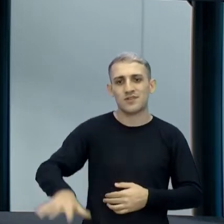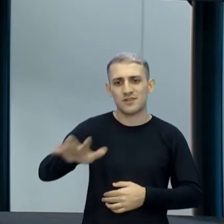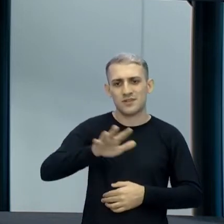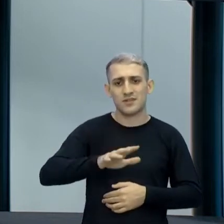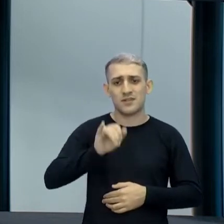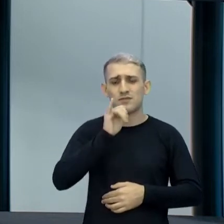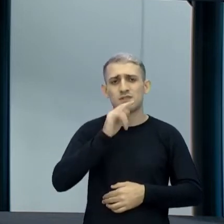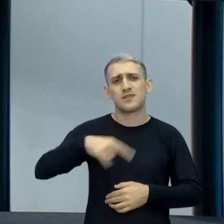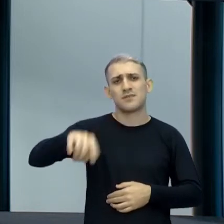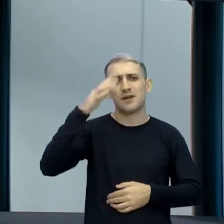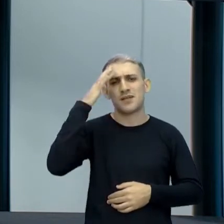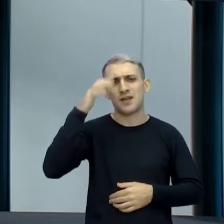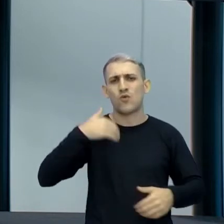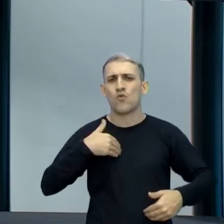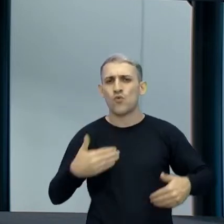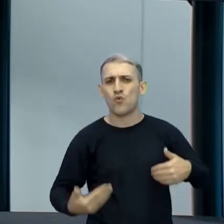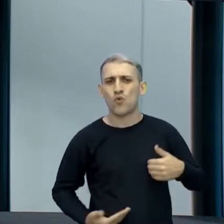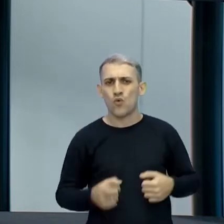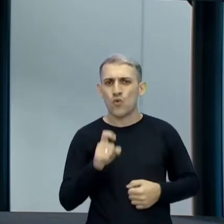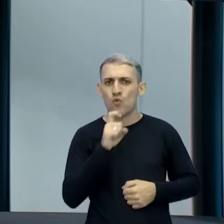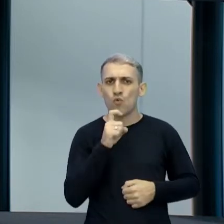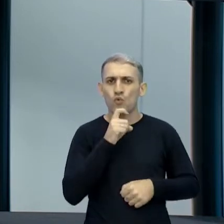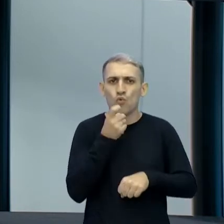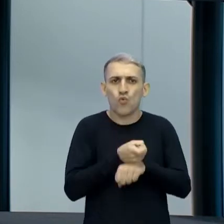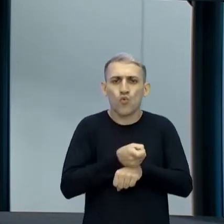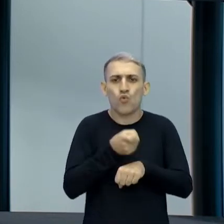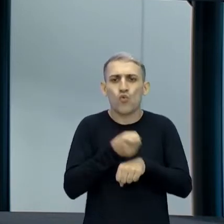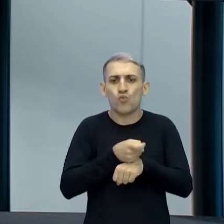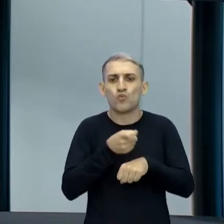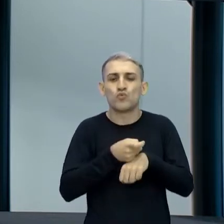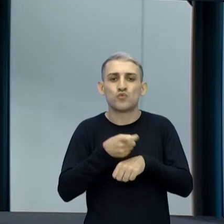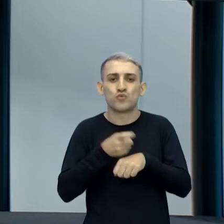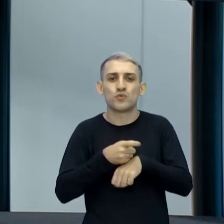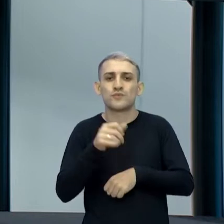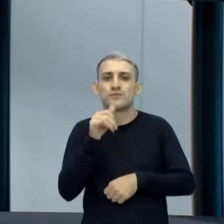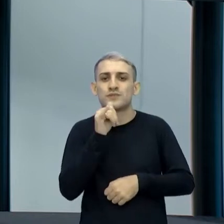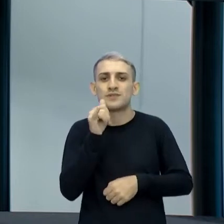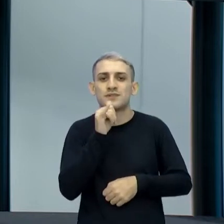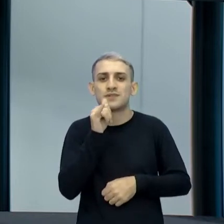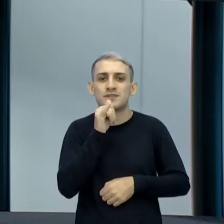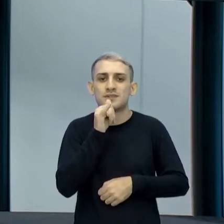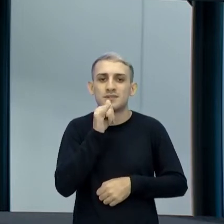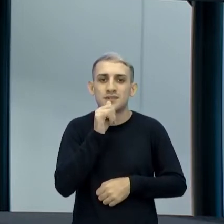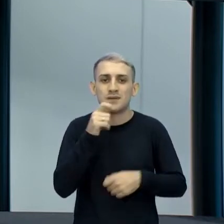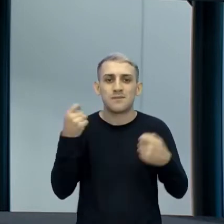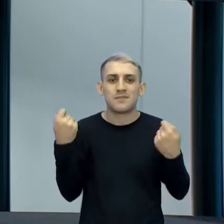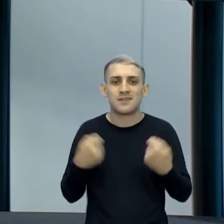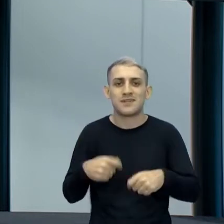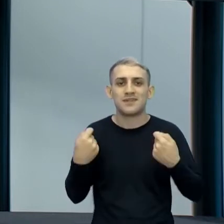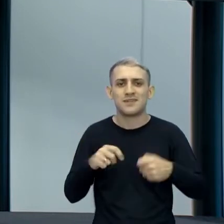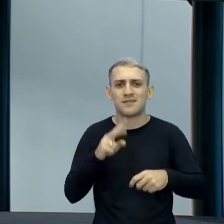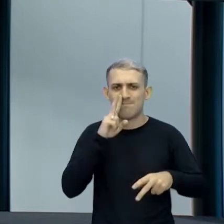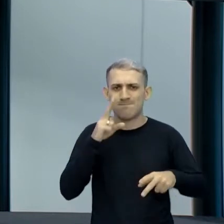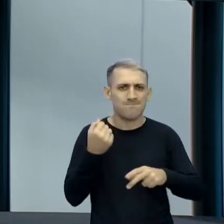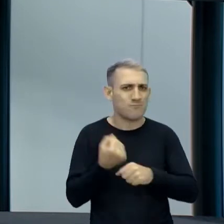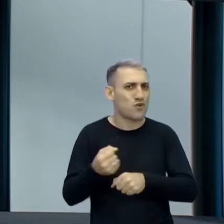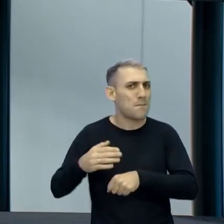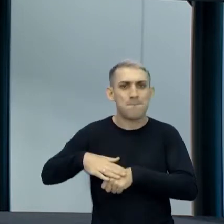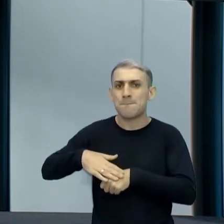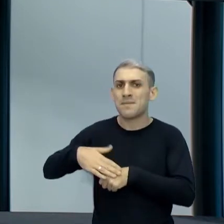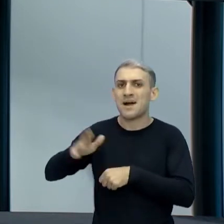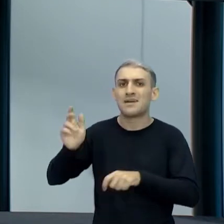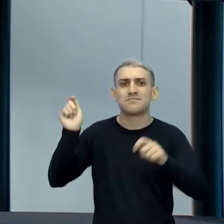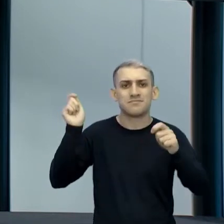está congelado, ele está então ali até para exercer... tem que ser exercida uma força até maior, né,